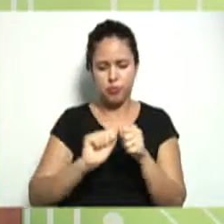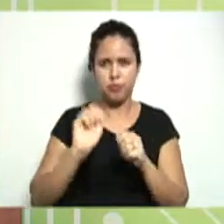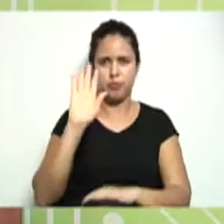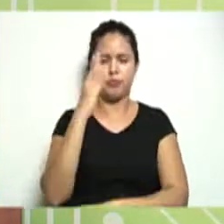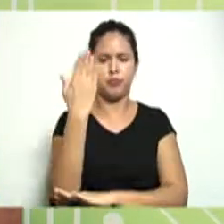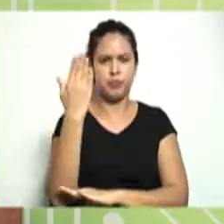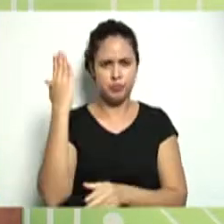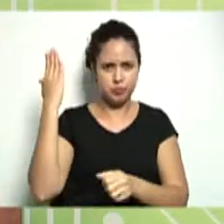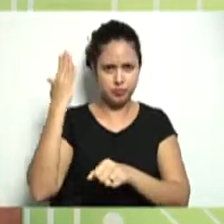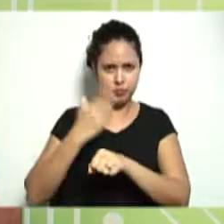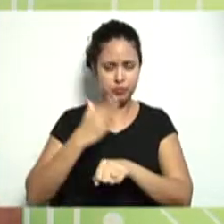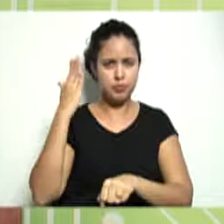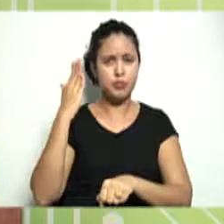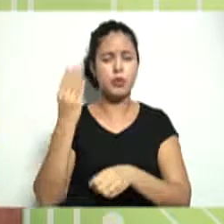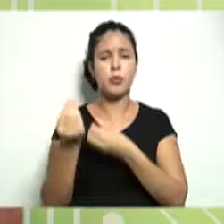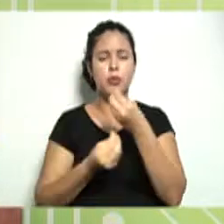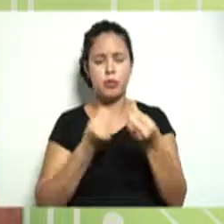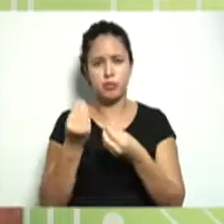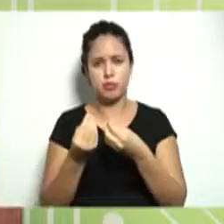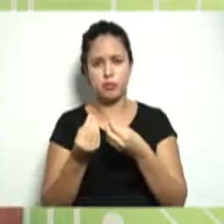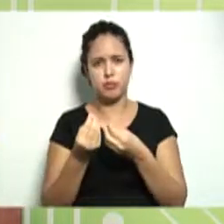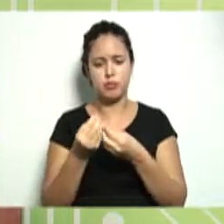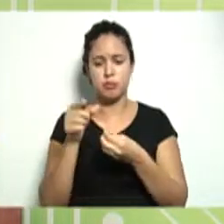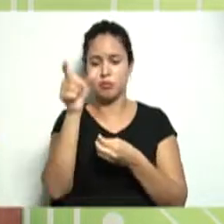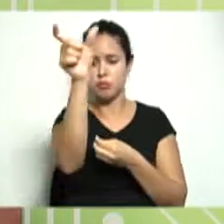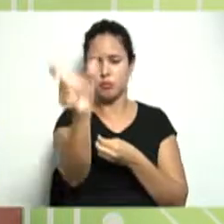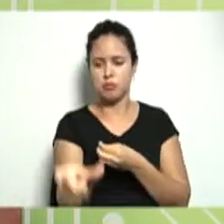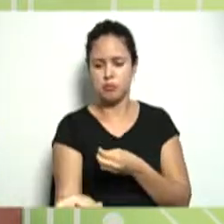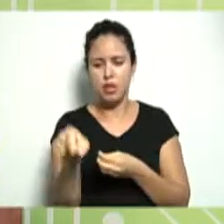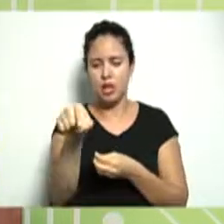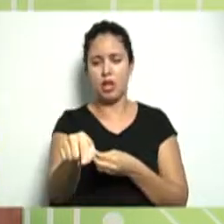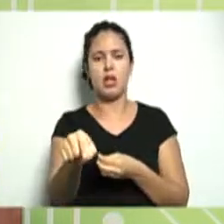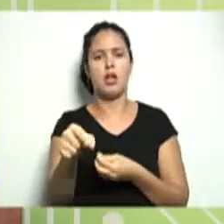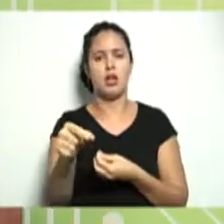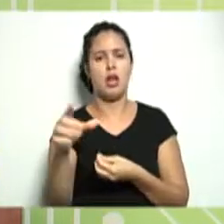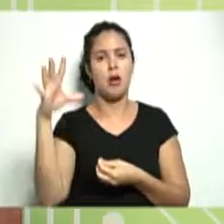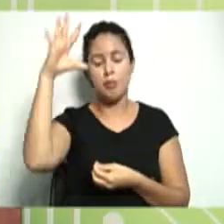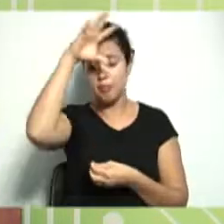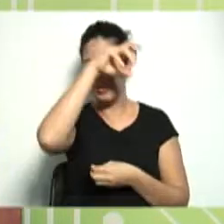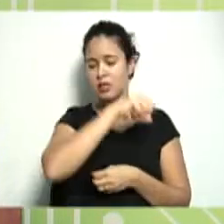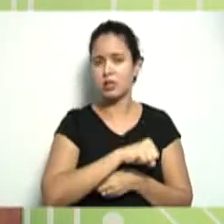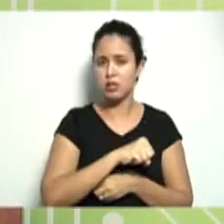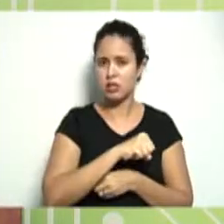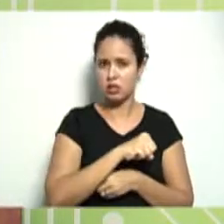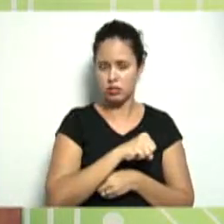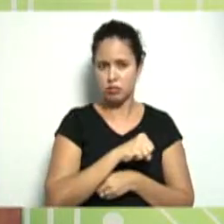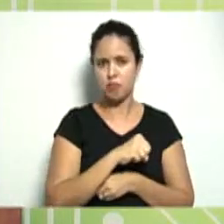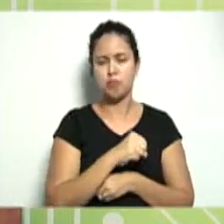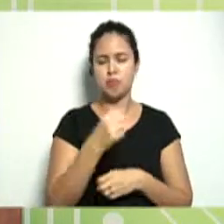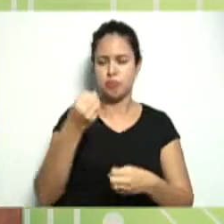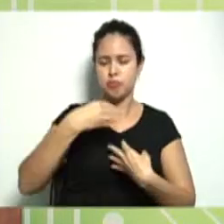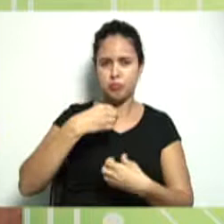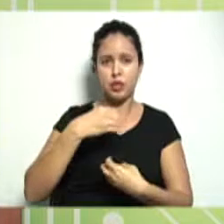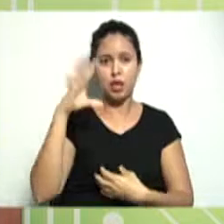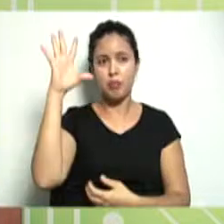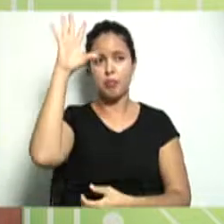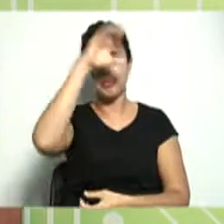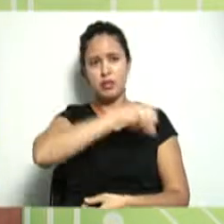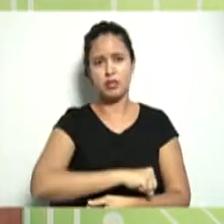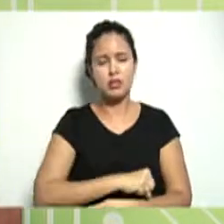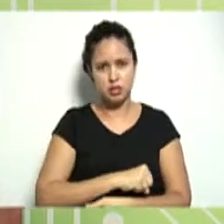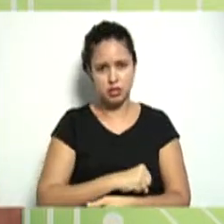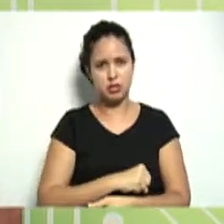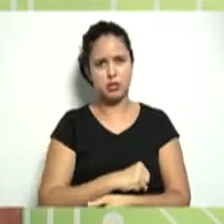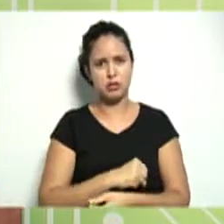segunda colher, ela aprendeu a fazer essa colher. Ela aprendeu a fazer